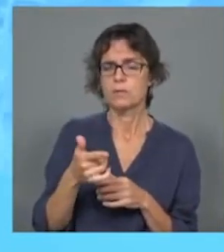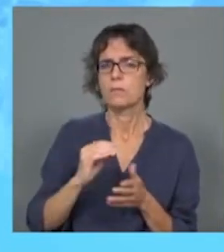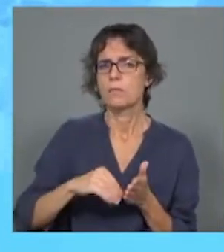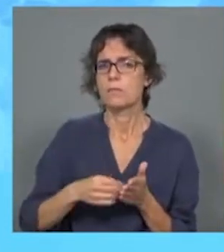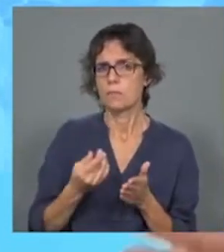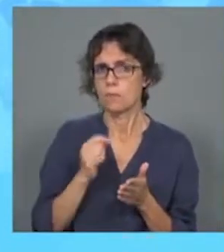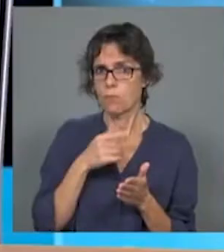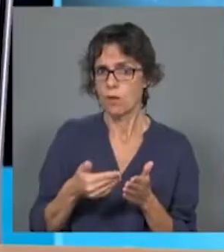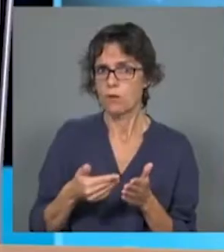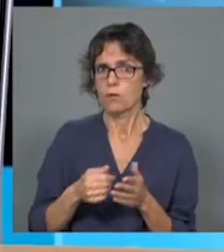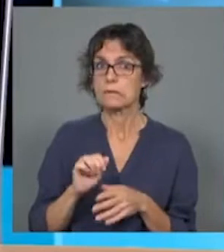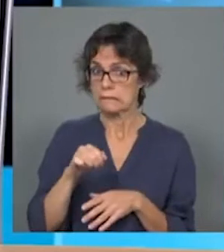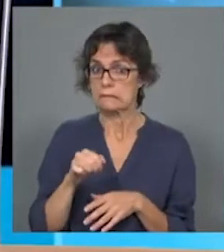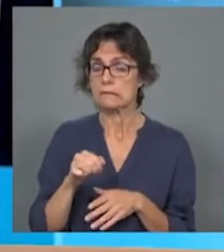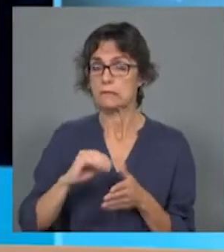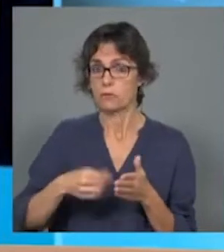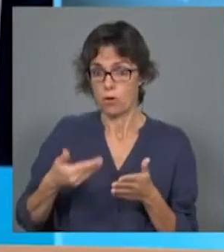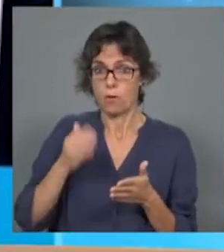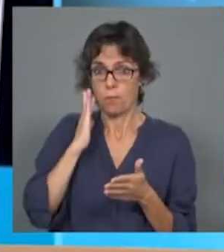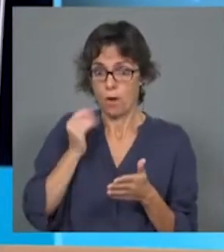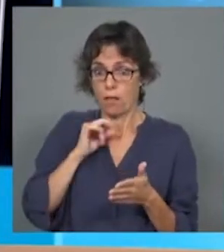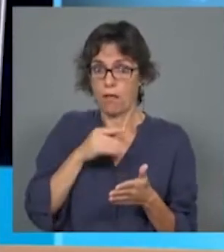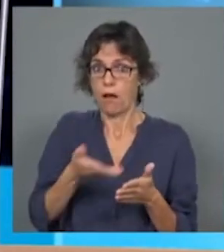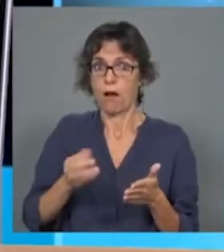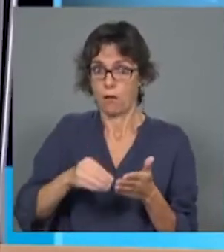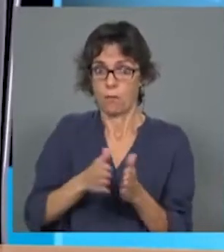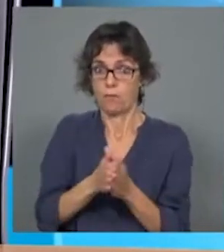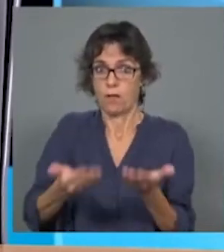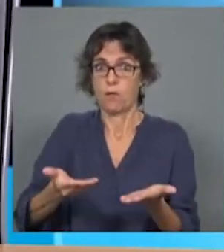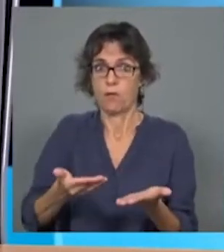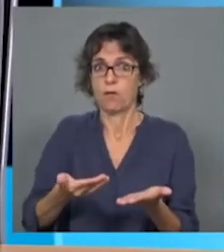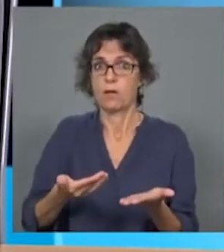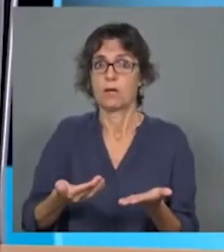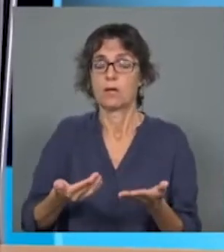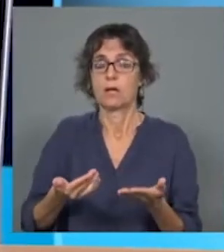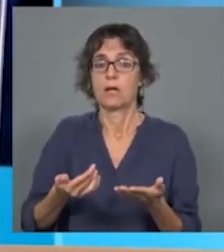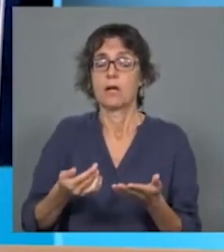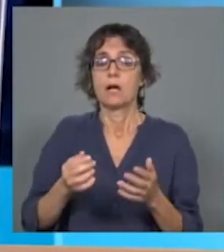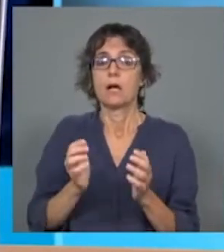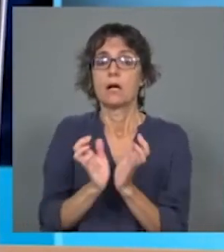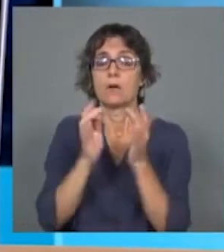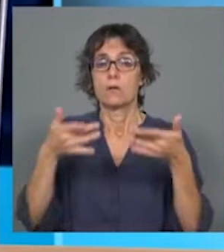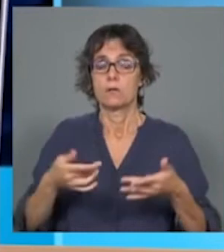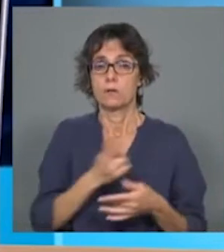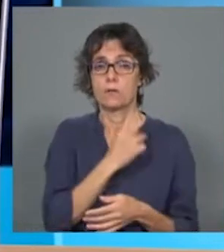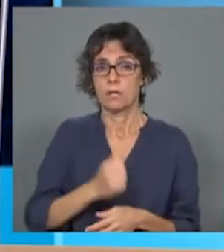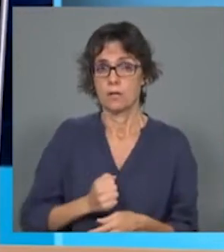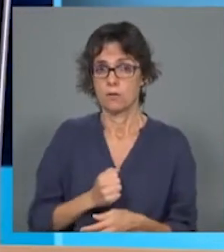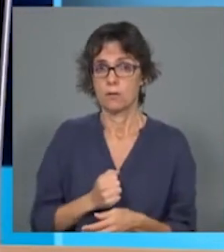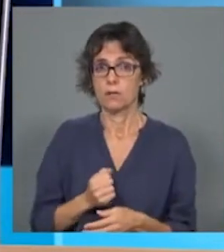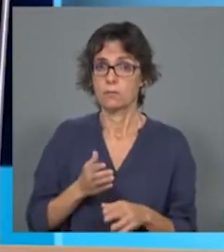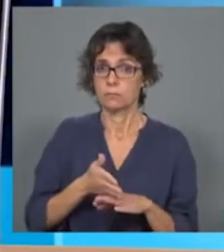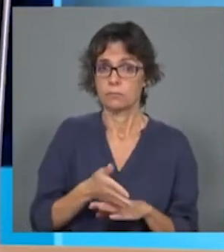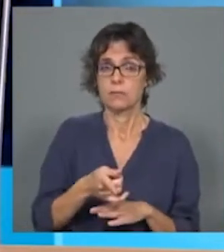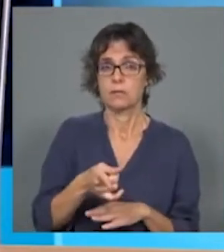inscrever. Sim, as inscrições estão a decorrer, portanto pode ser feito em qualquer momento. Depois feito, basta ir ao site da Universidade Católica, à